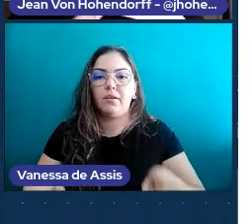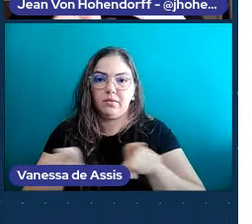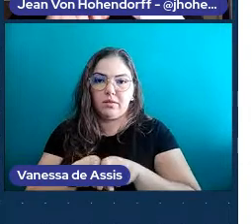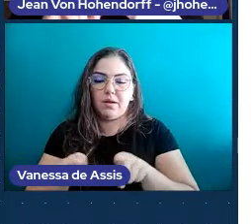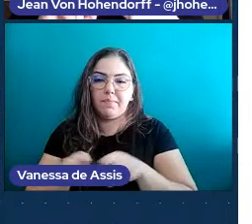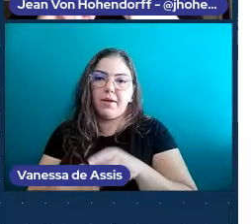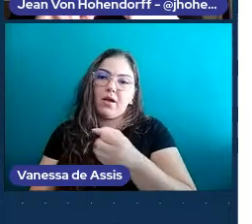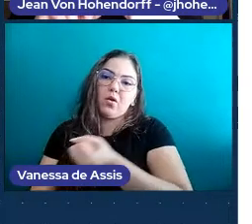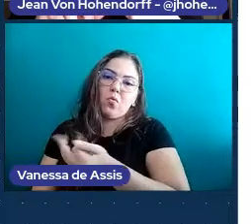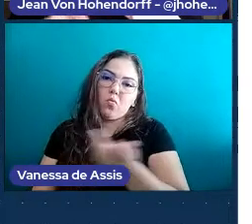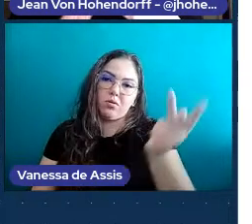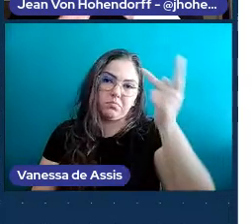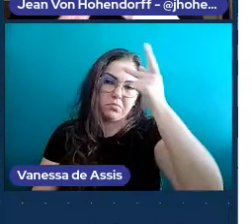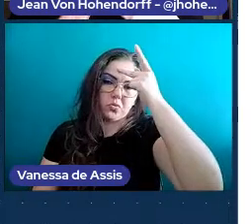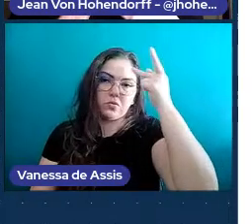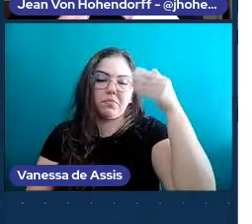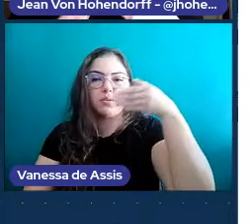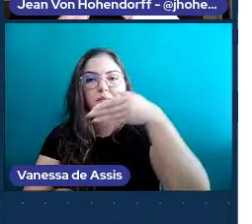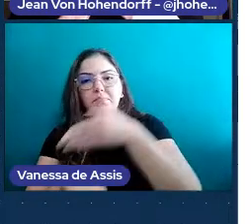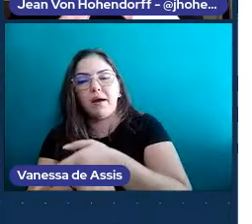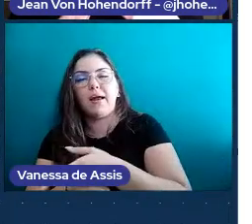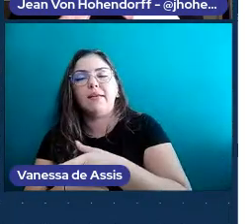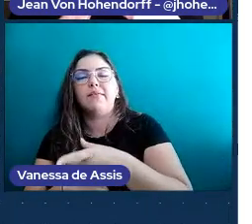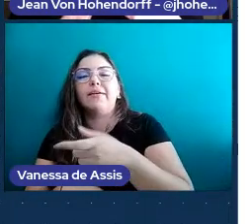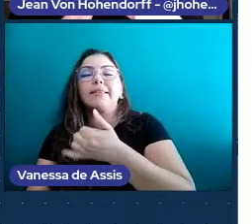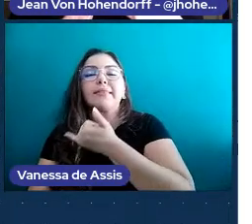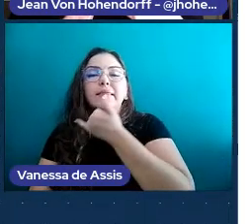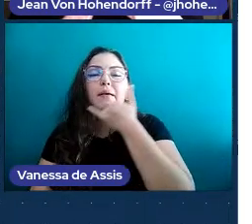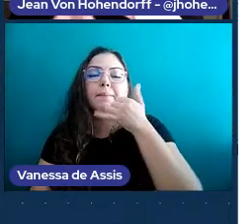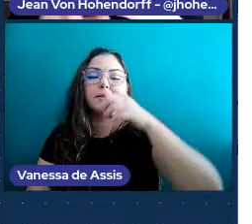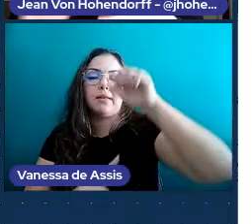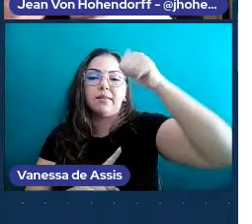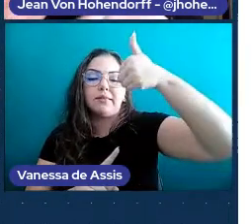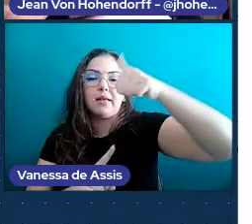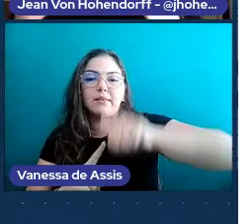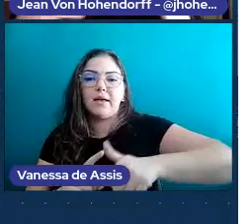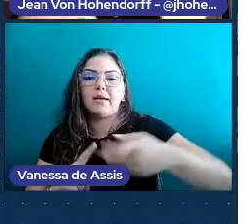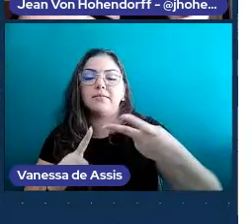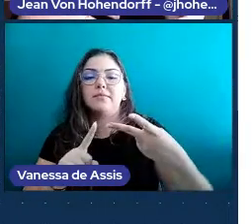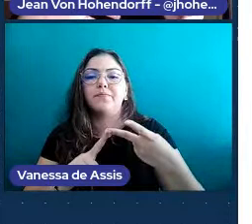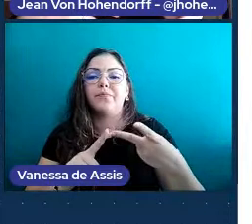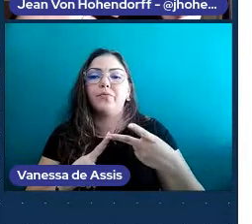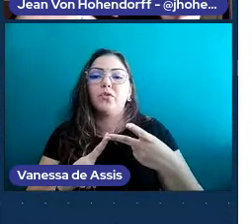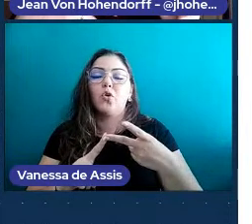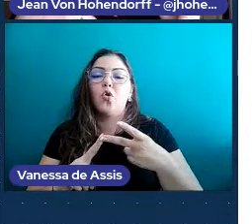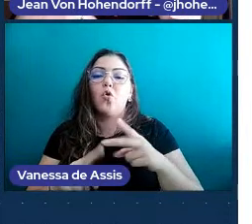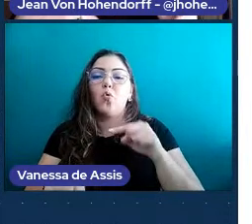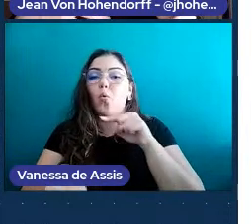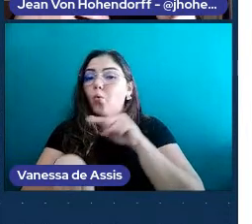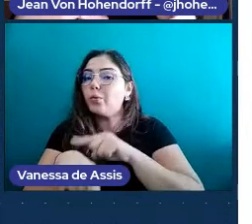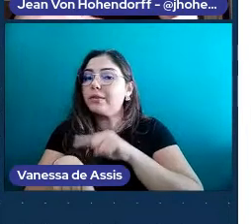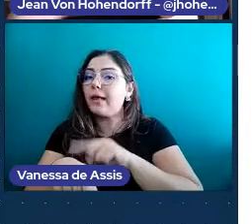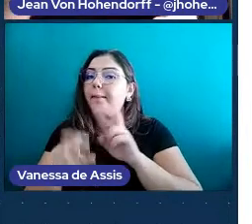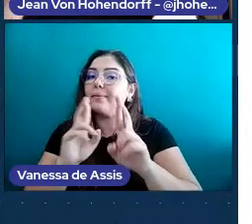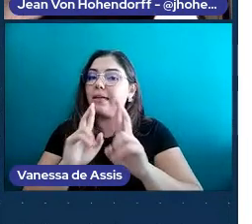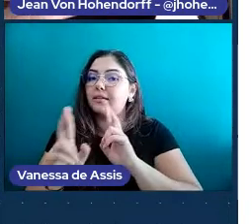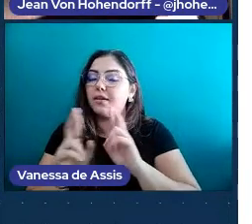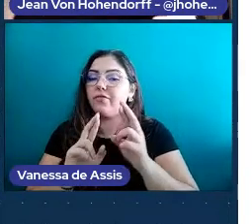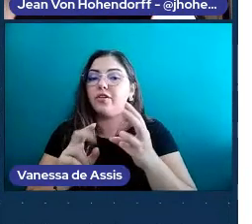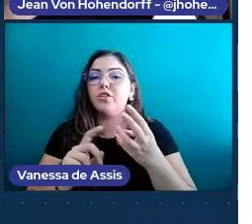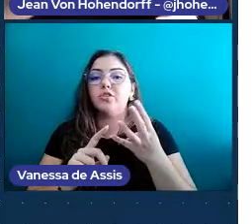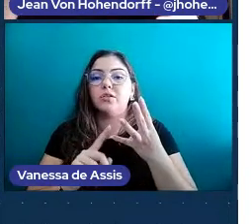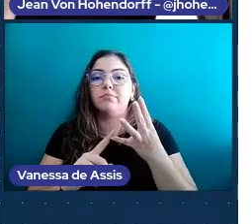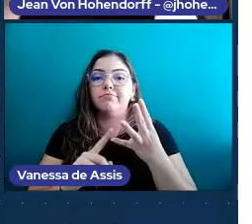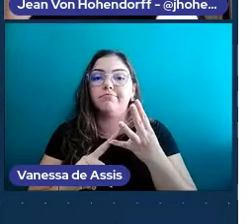das entrevistas, do tipo de problema de pesquisa que eu tenho, se ele é mais específico, se ele é mais abrangente. E